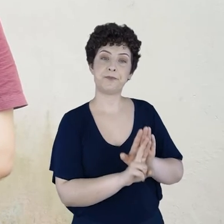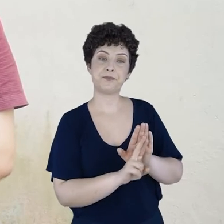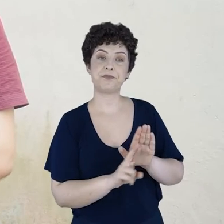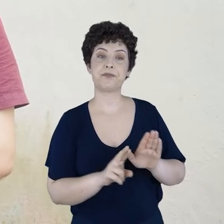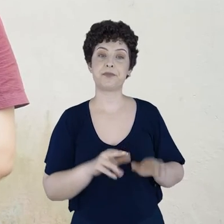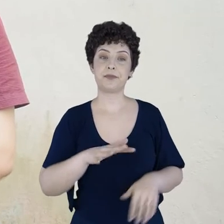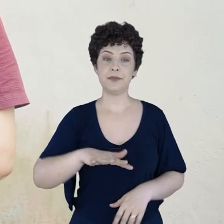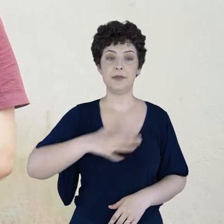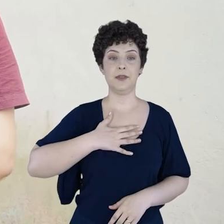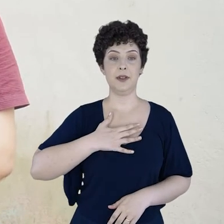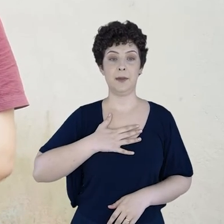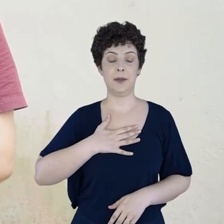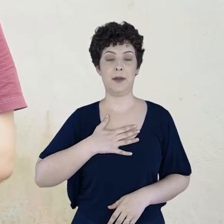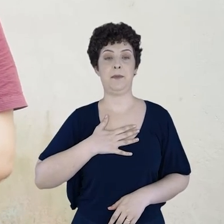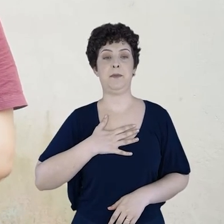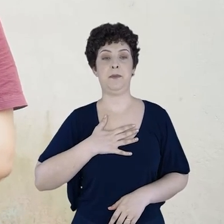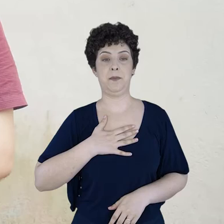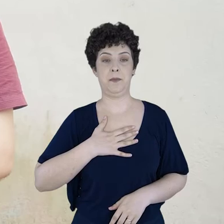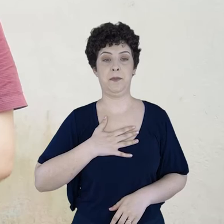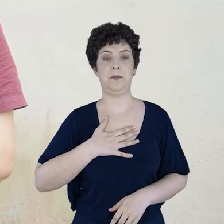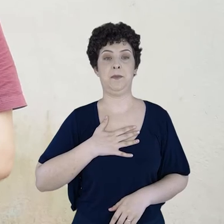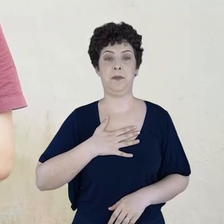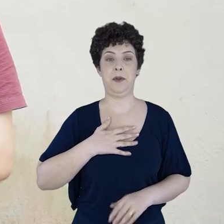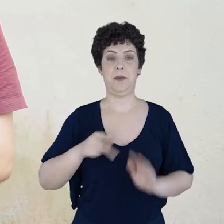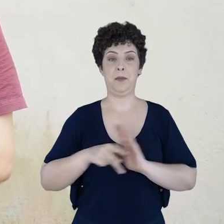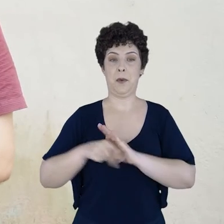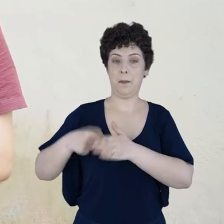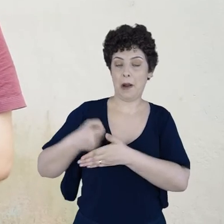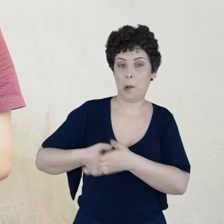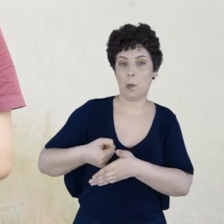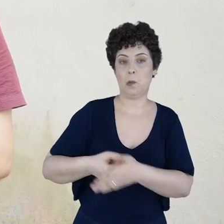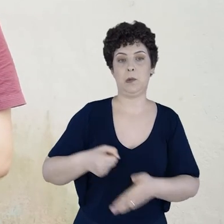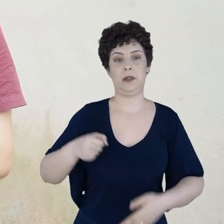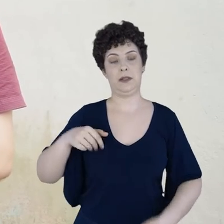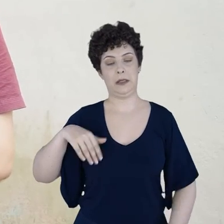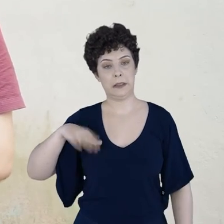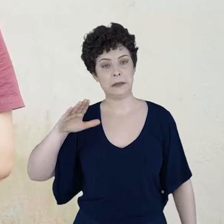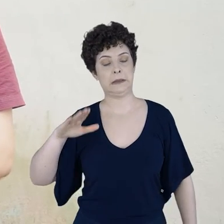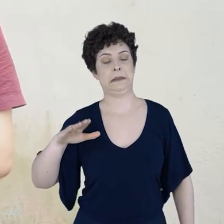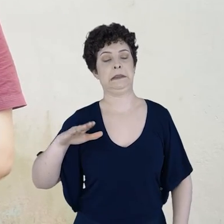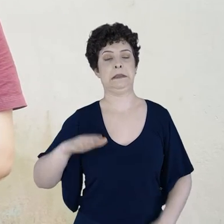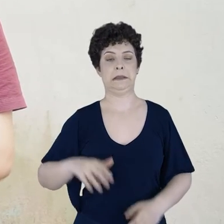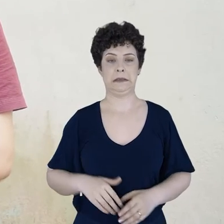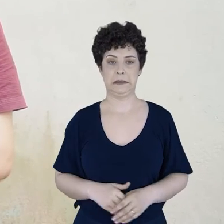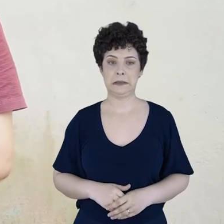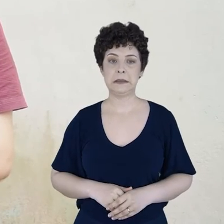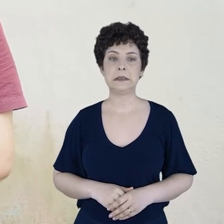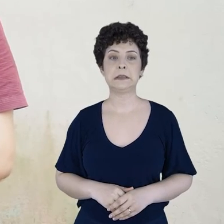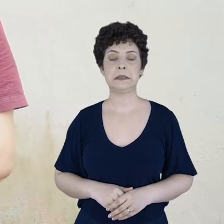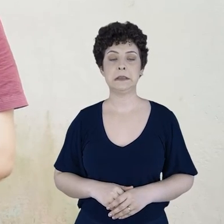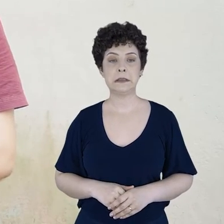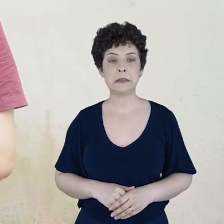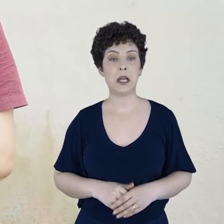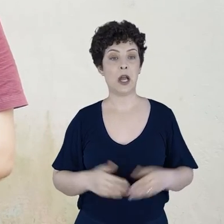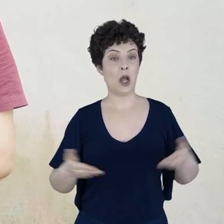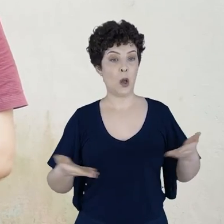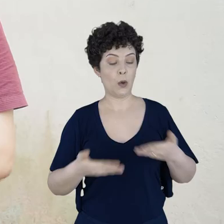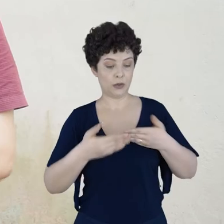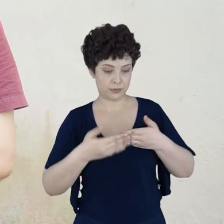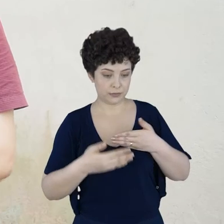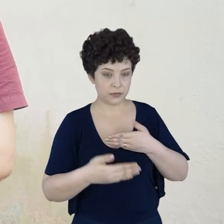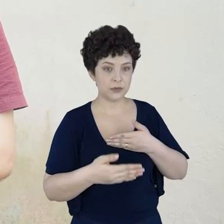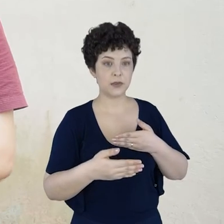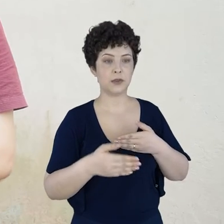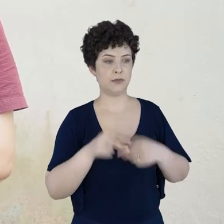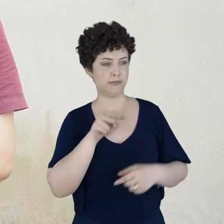representante da minha própria luta, muito, muito mais, assim, mais do que tudo, sabe? Tipo, de